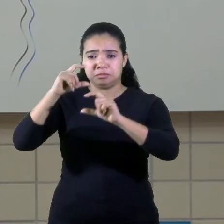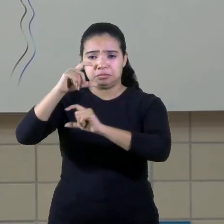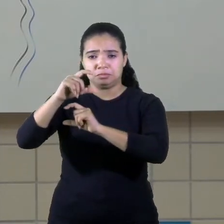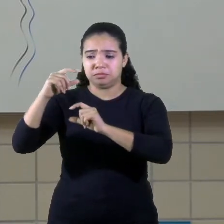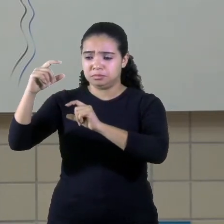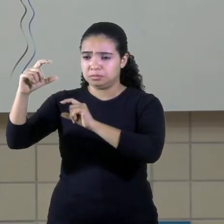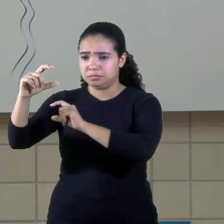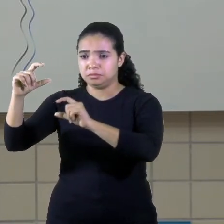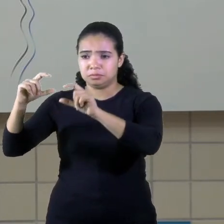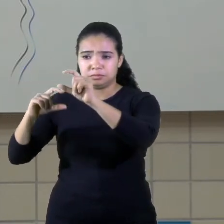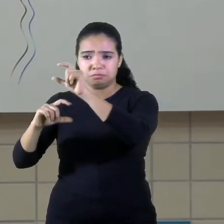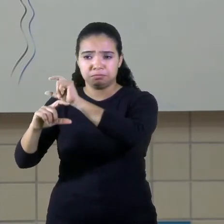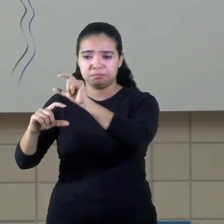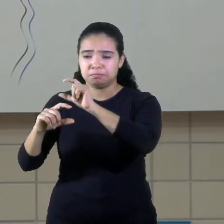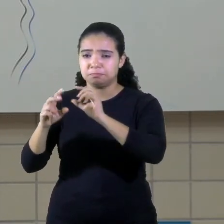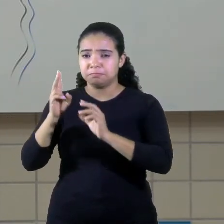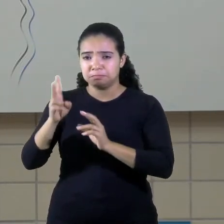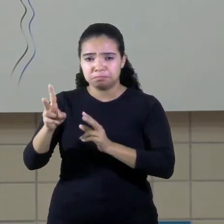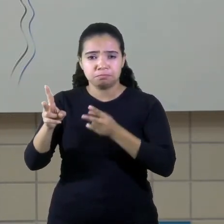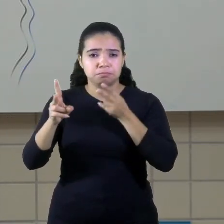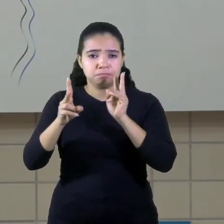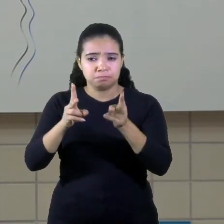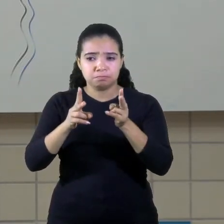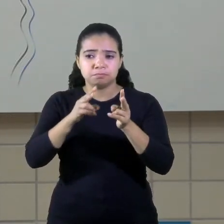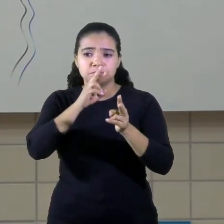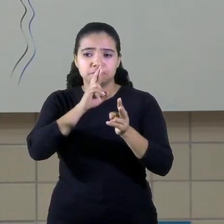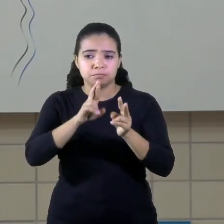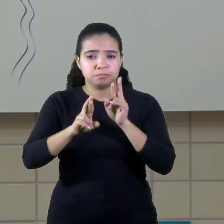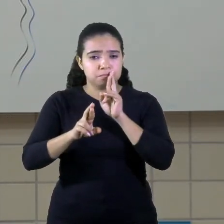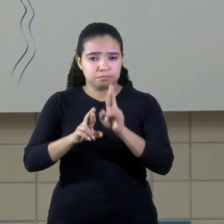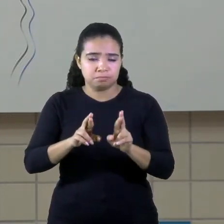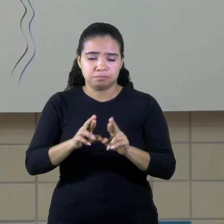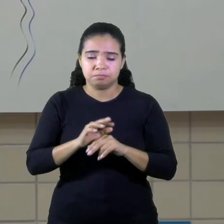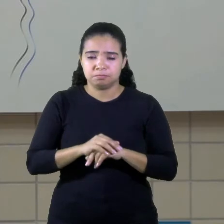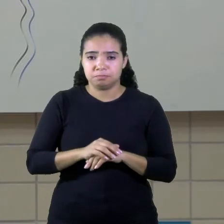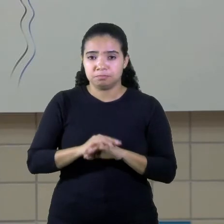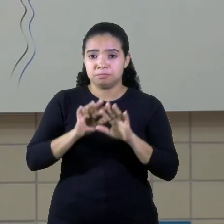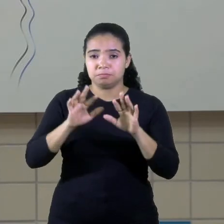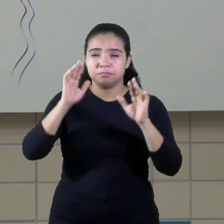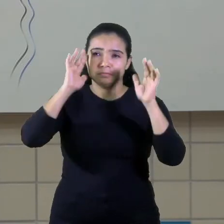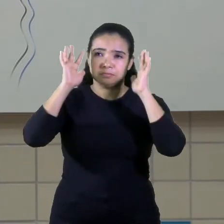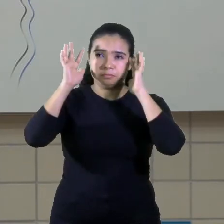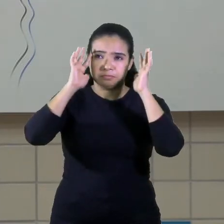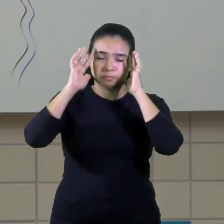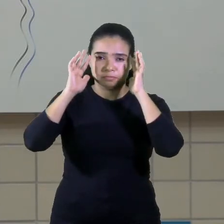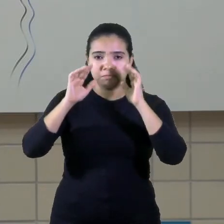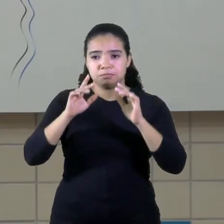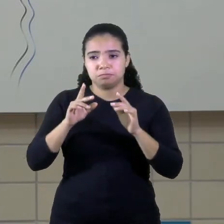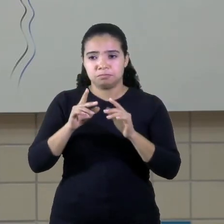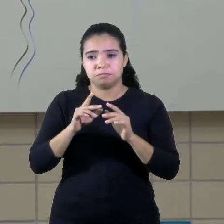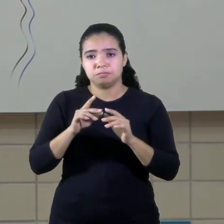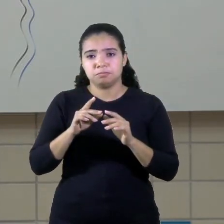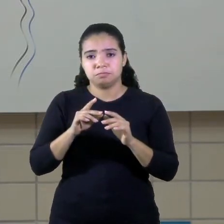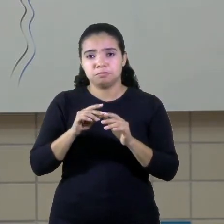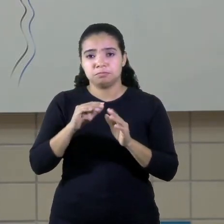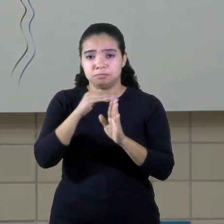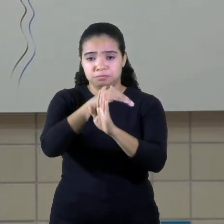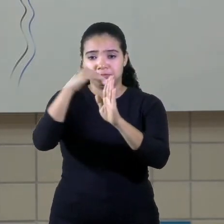de baixo, eu sou obrigado a fazer na parte de cima. Quando eu falo parte, pensem em transversais.